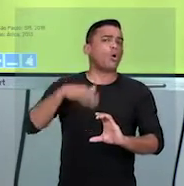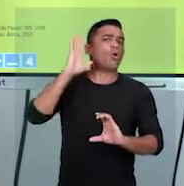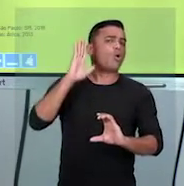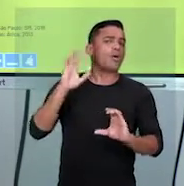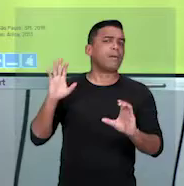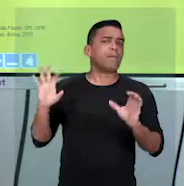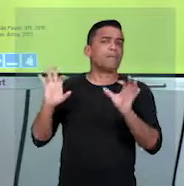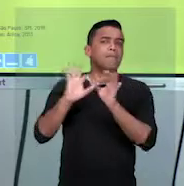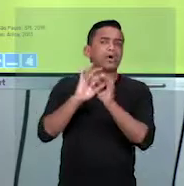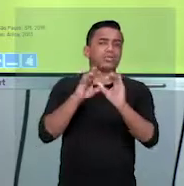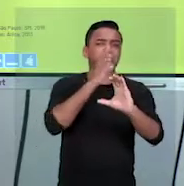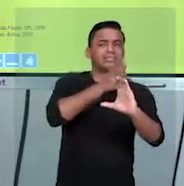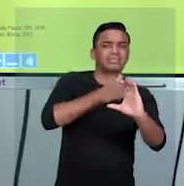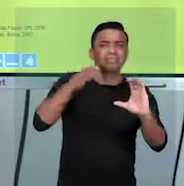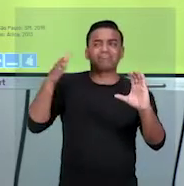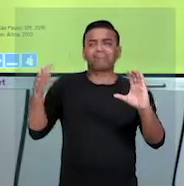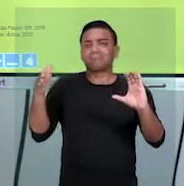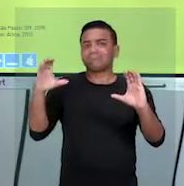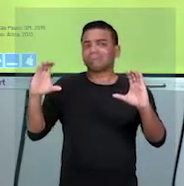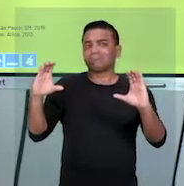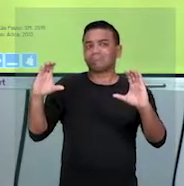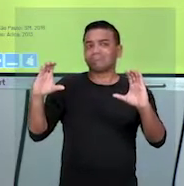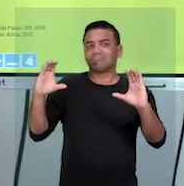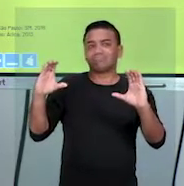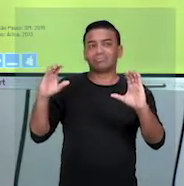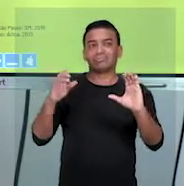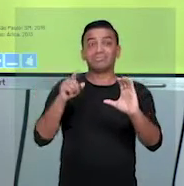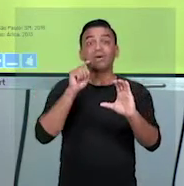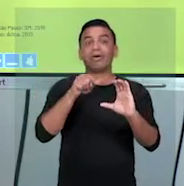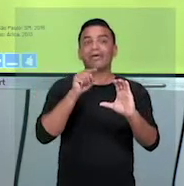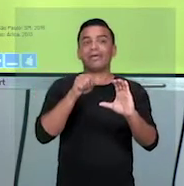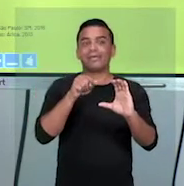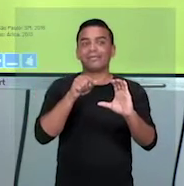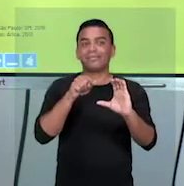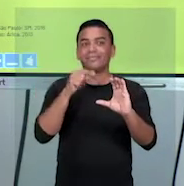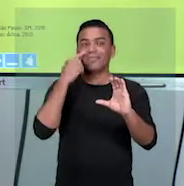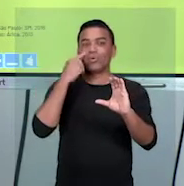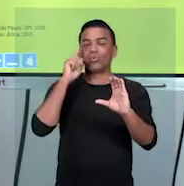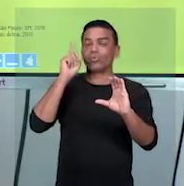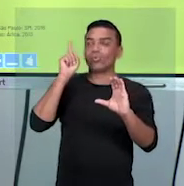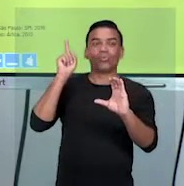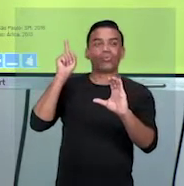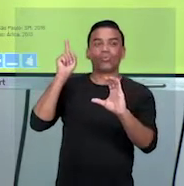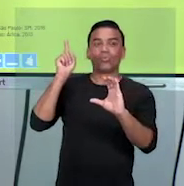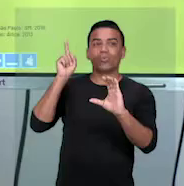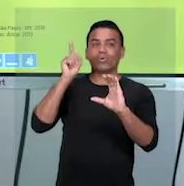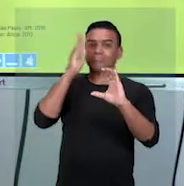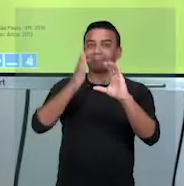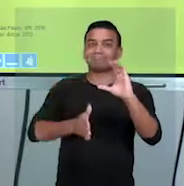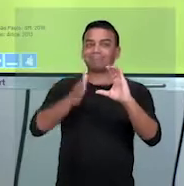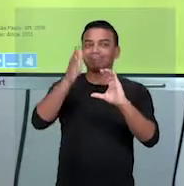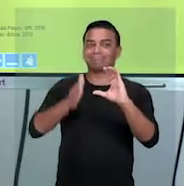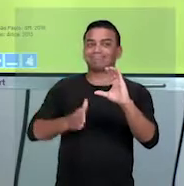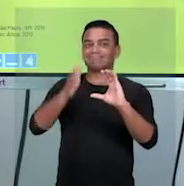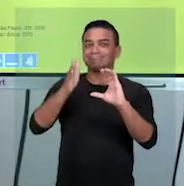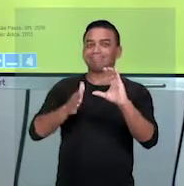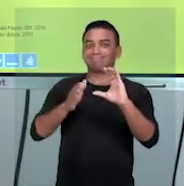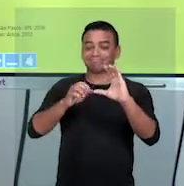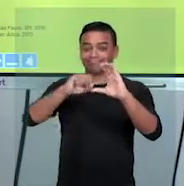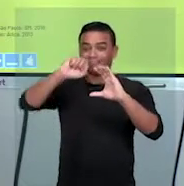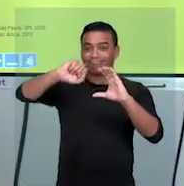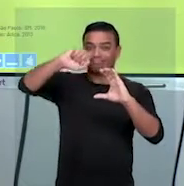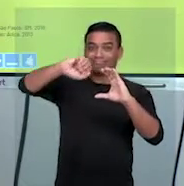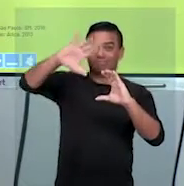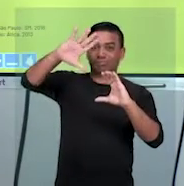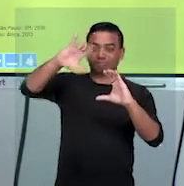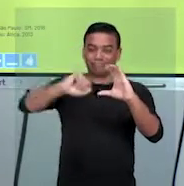da extremidade? Seria justamente esse aqui, ó, porque eu tenho essa ramificação e essa ramificação.